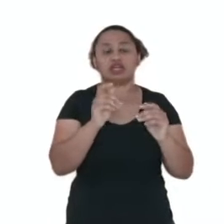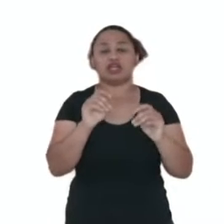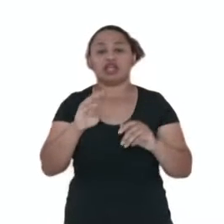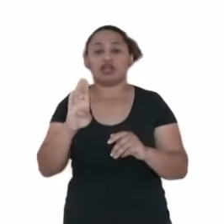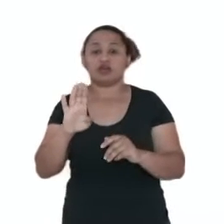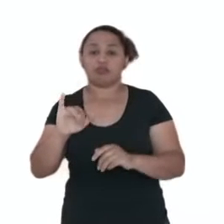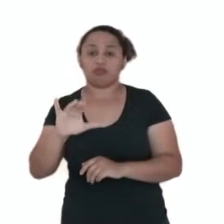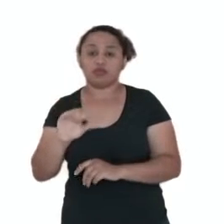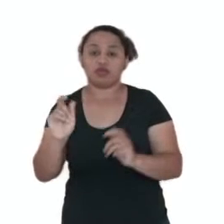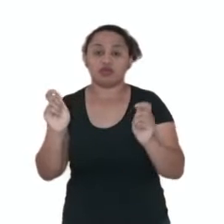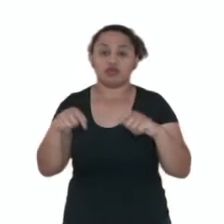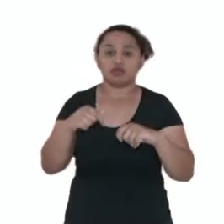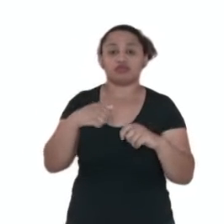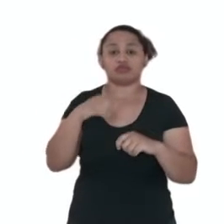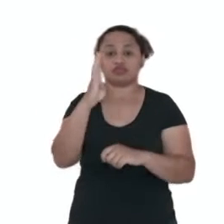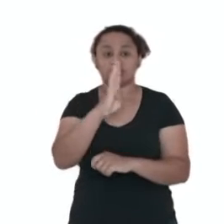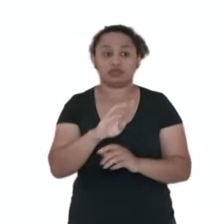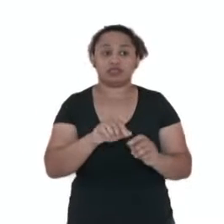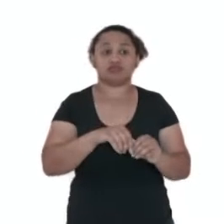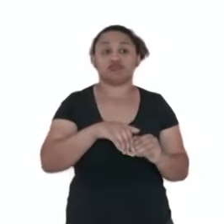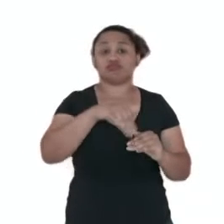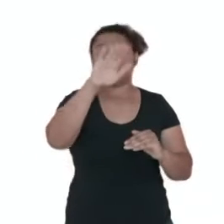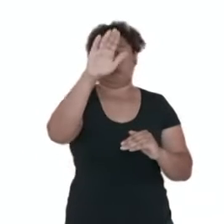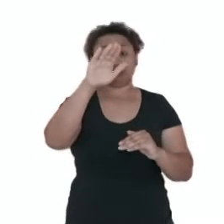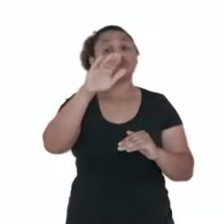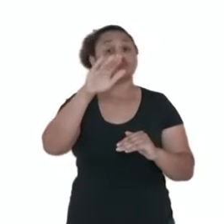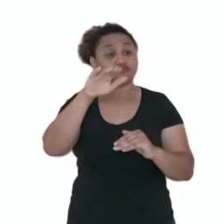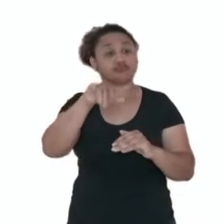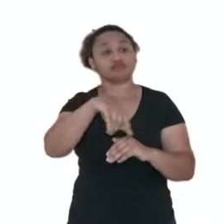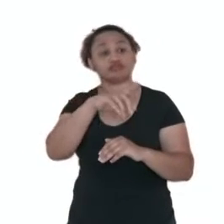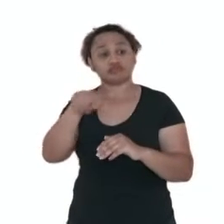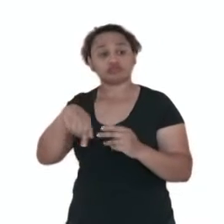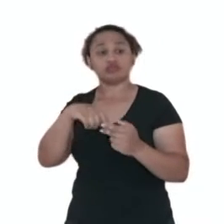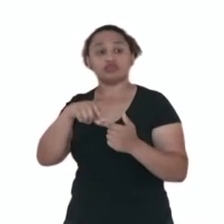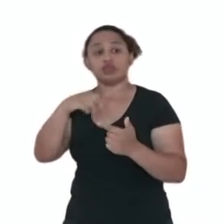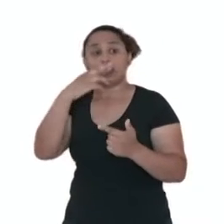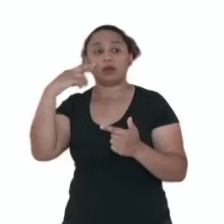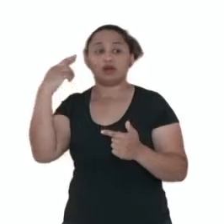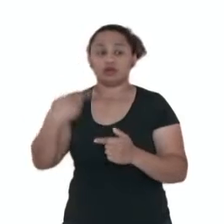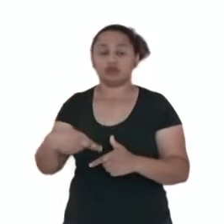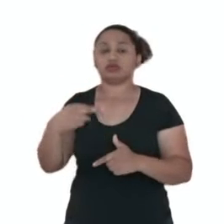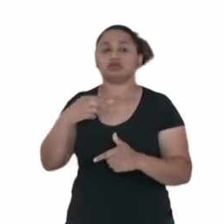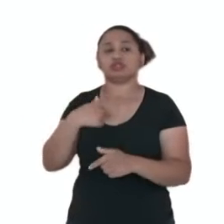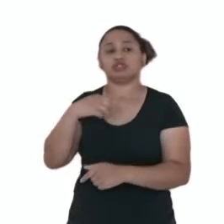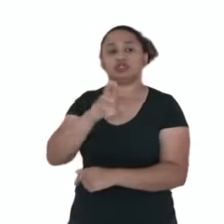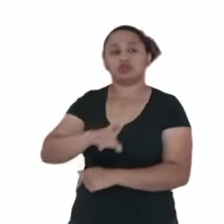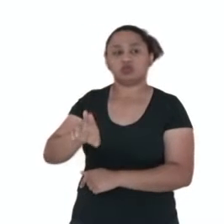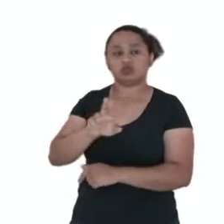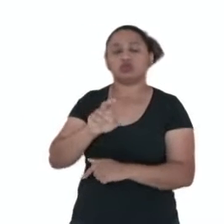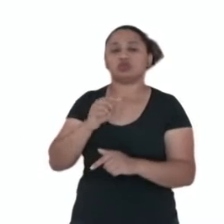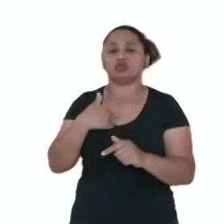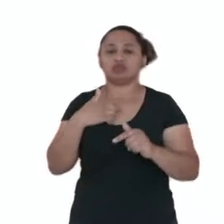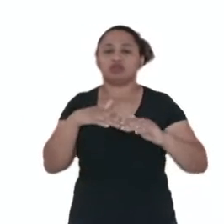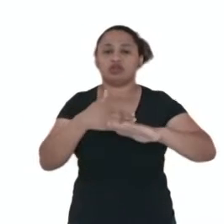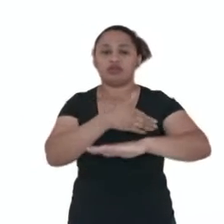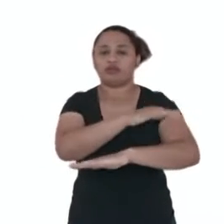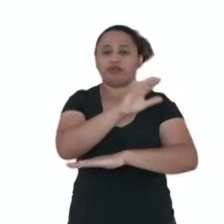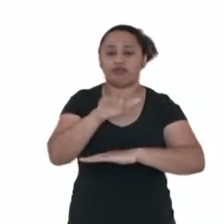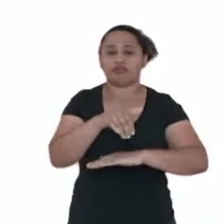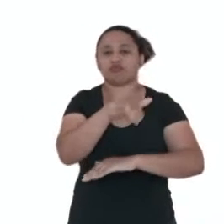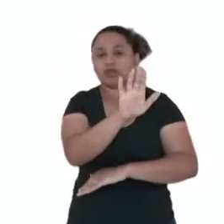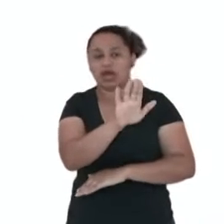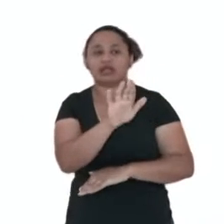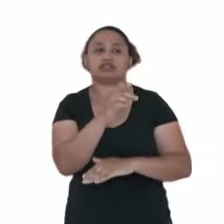biocapacidade brasileira, tá? Maior ali. Federação Russa, utilizando ali uma pegada ecológica maior,